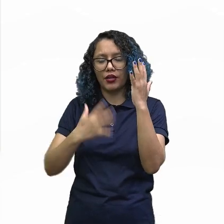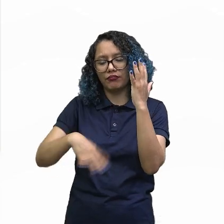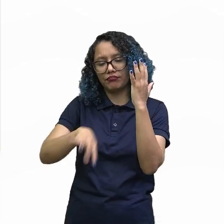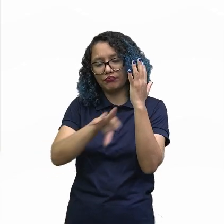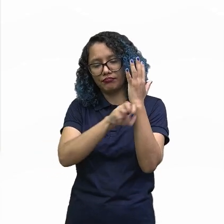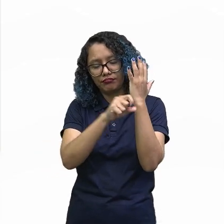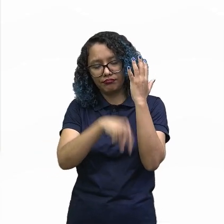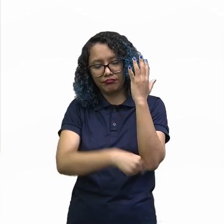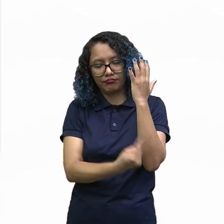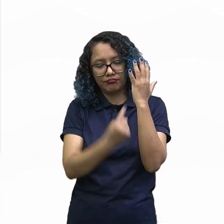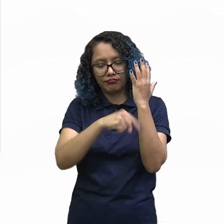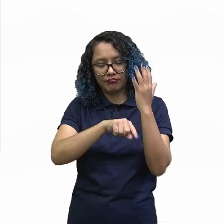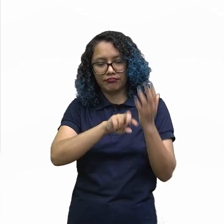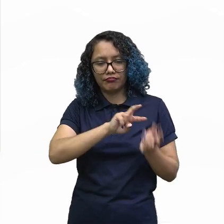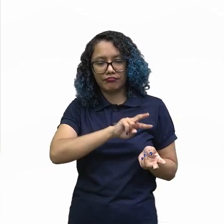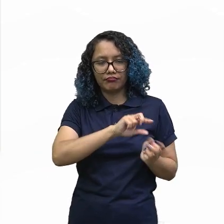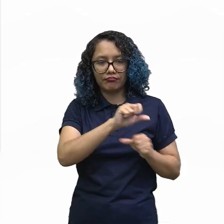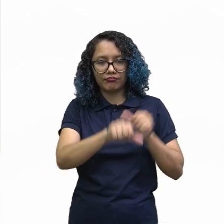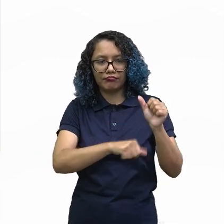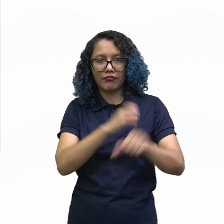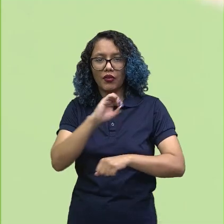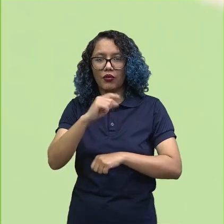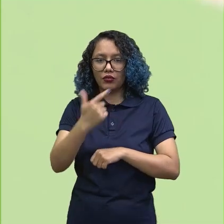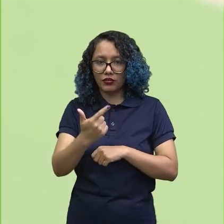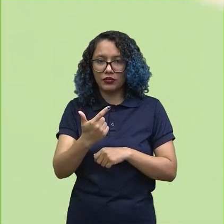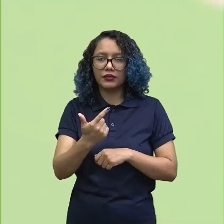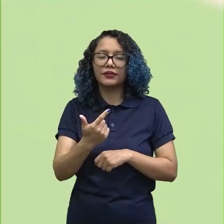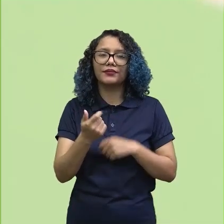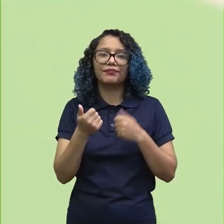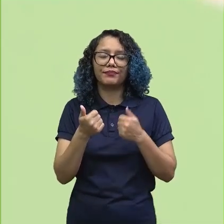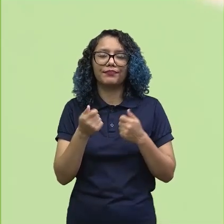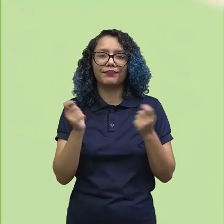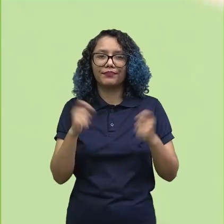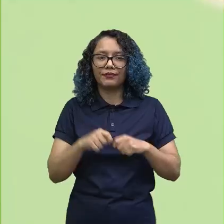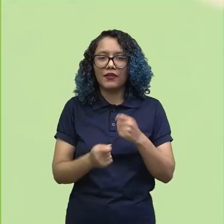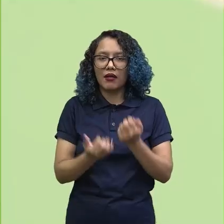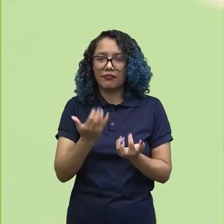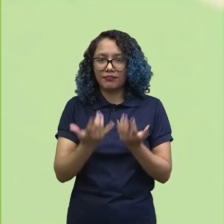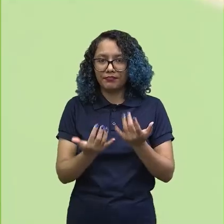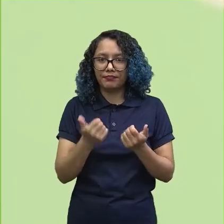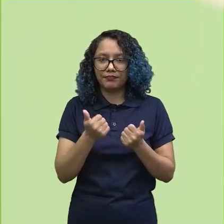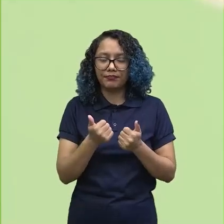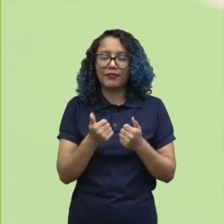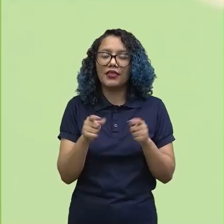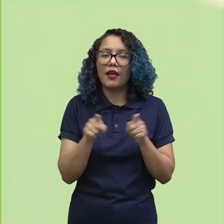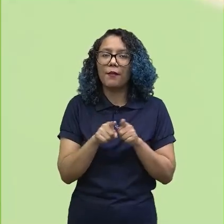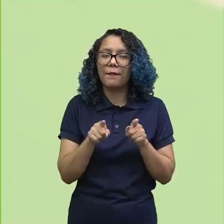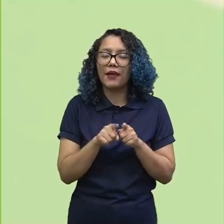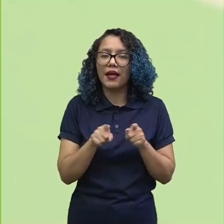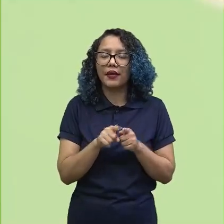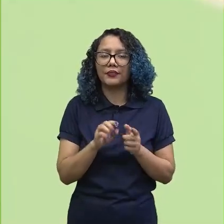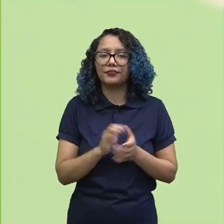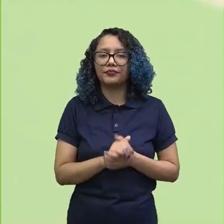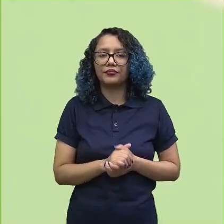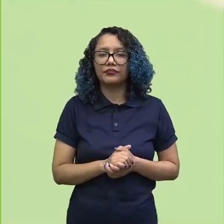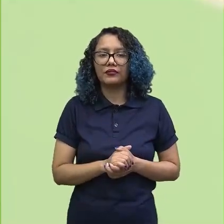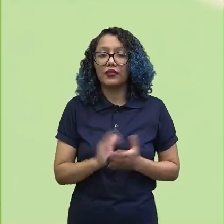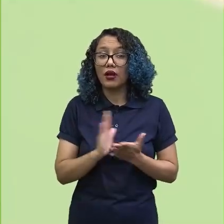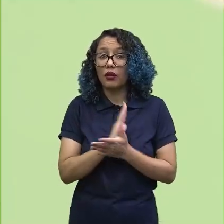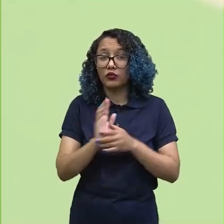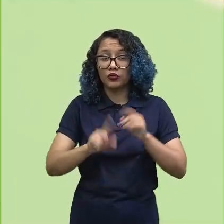oxigênio que vai servir para a queima dessa biomassa. Muito bem, pessoal. Além disso, a gente tem os produtos que